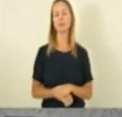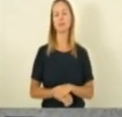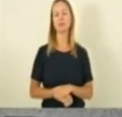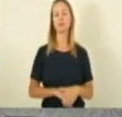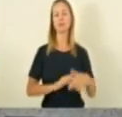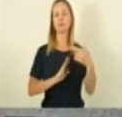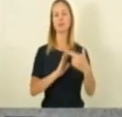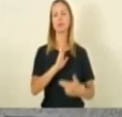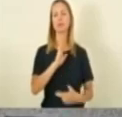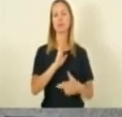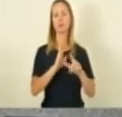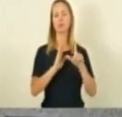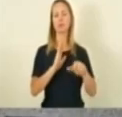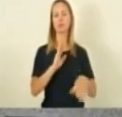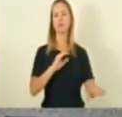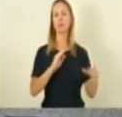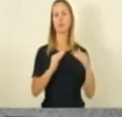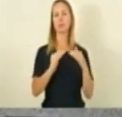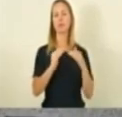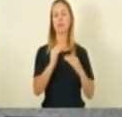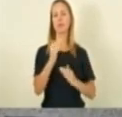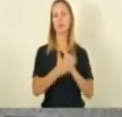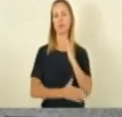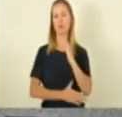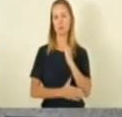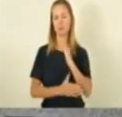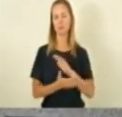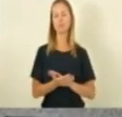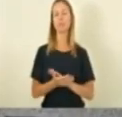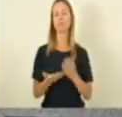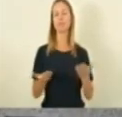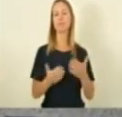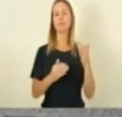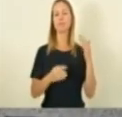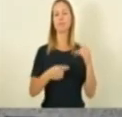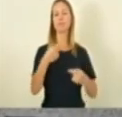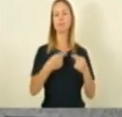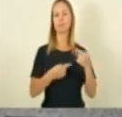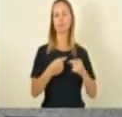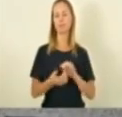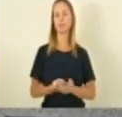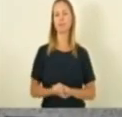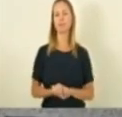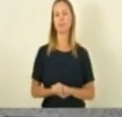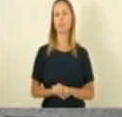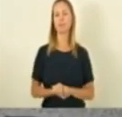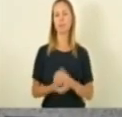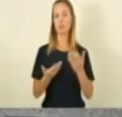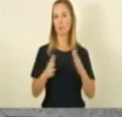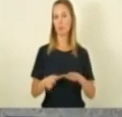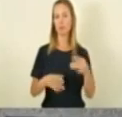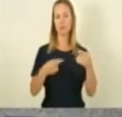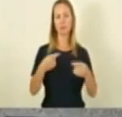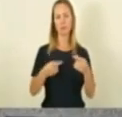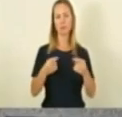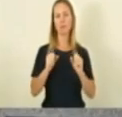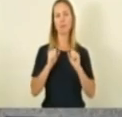relatório dessa comissão é pela aprovação. E eu coloco em discussão, não haver quem quer discutir,